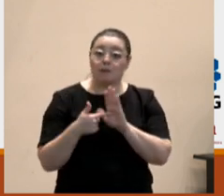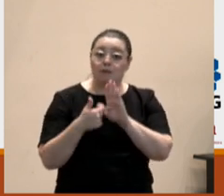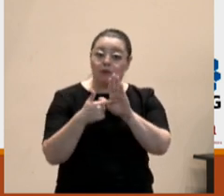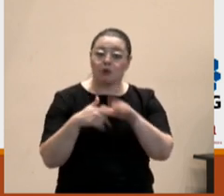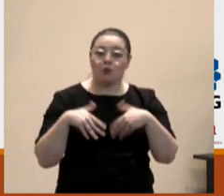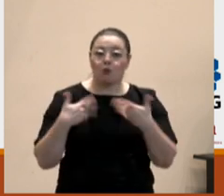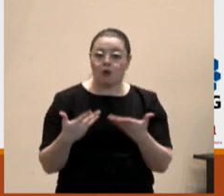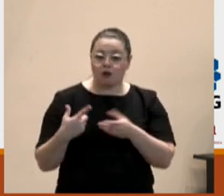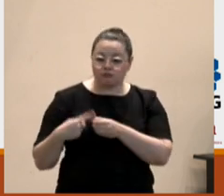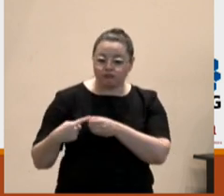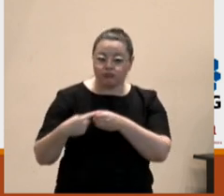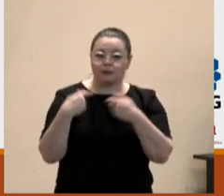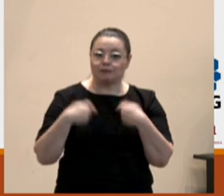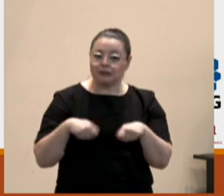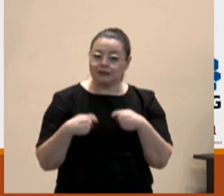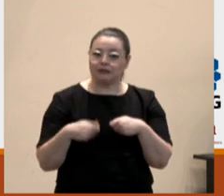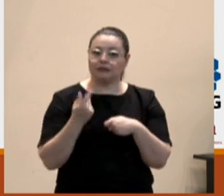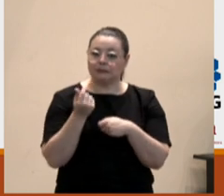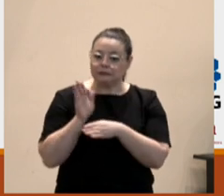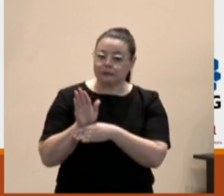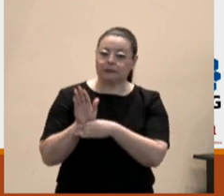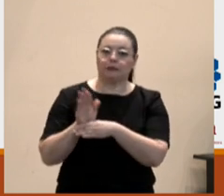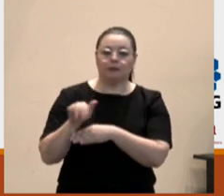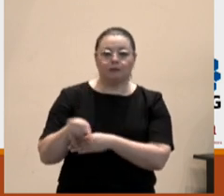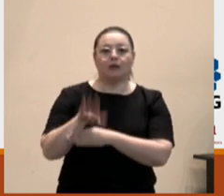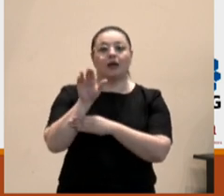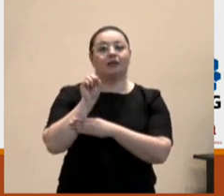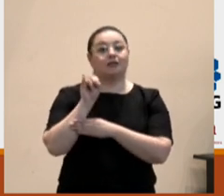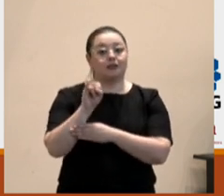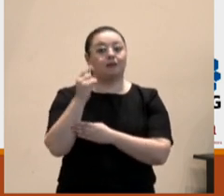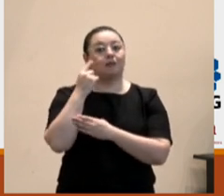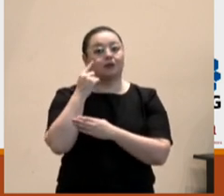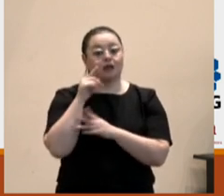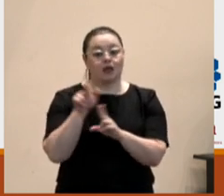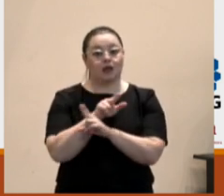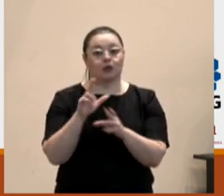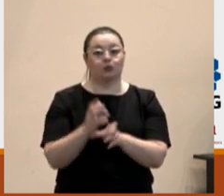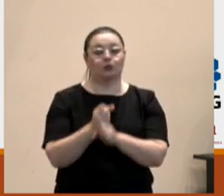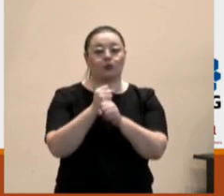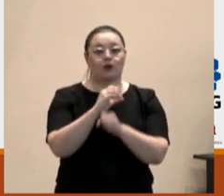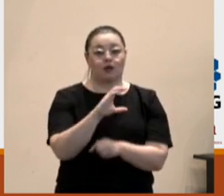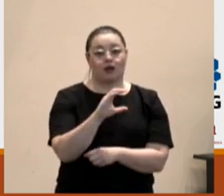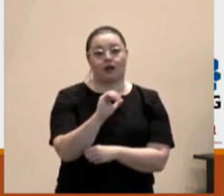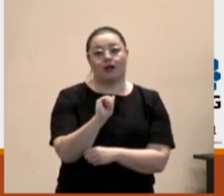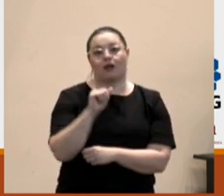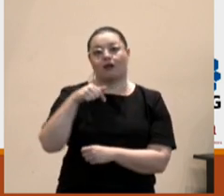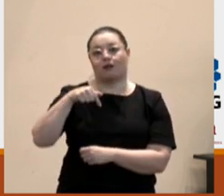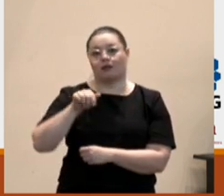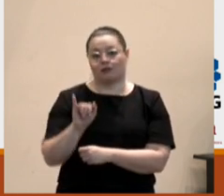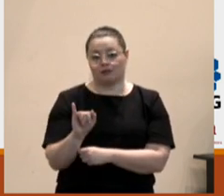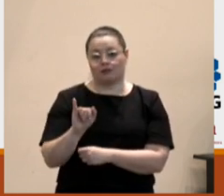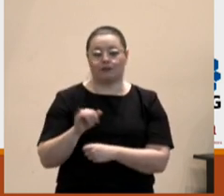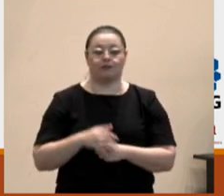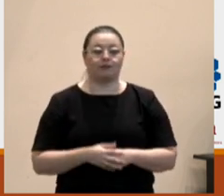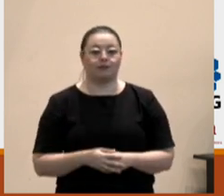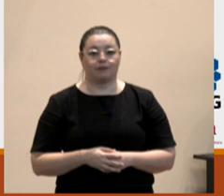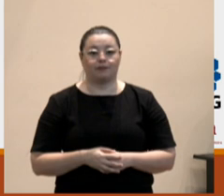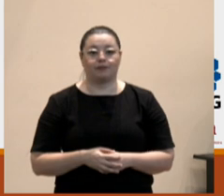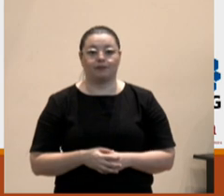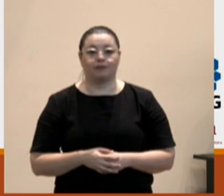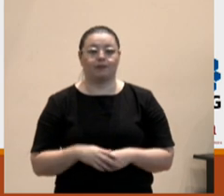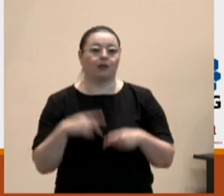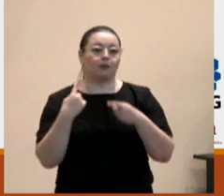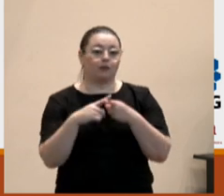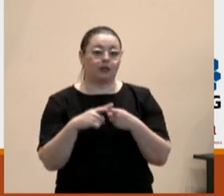a educação em relação aos CACs. Porque essa é a filosofia do CAC. É tornar todo o